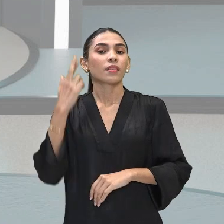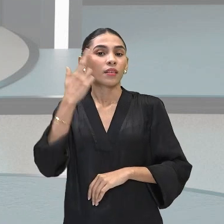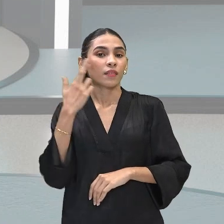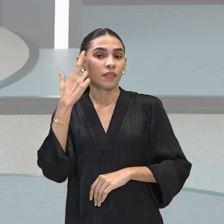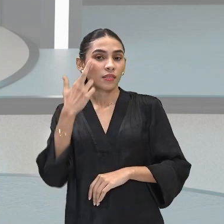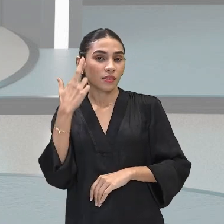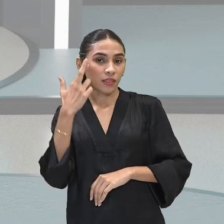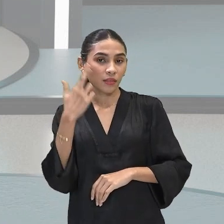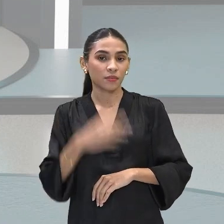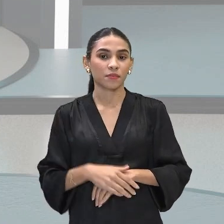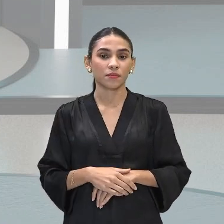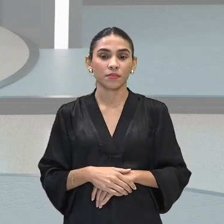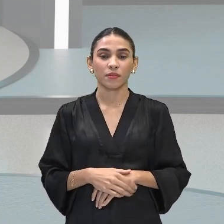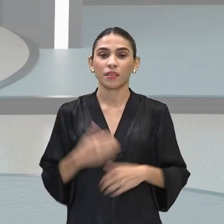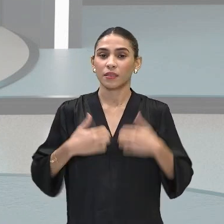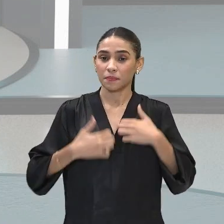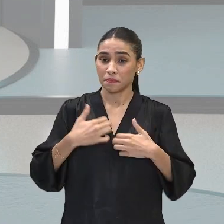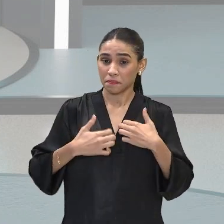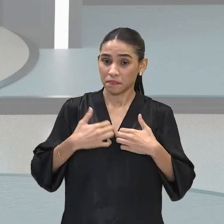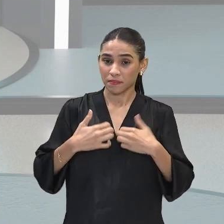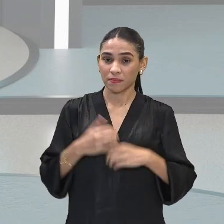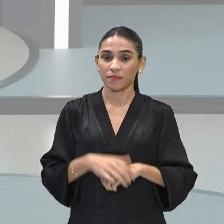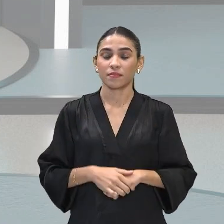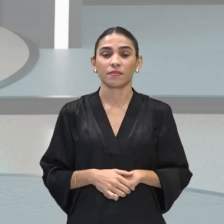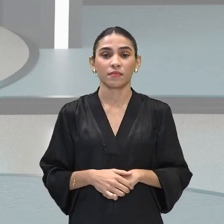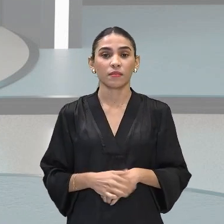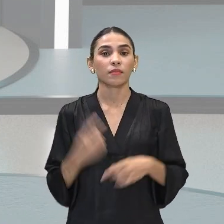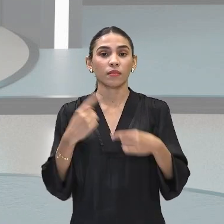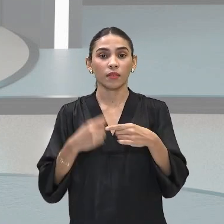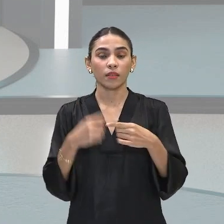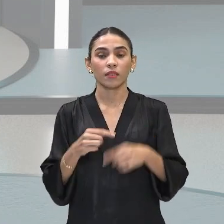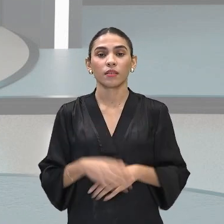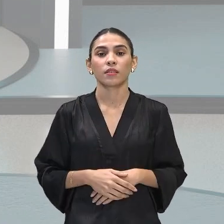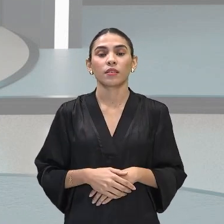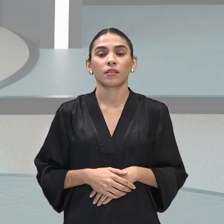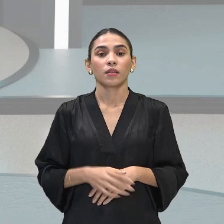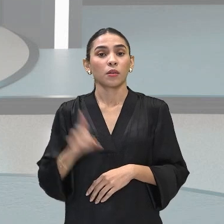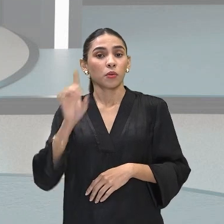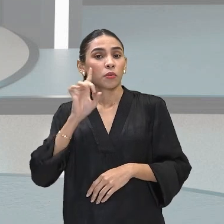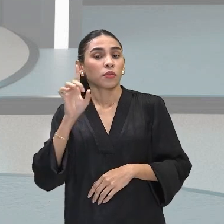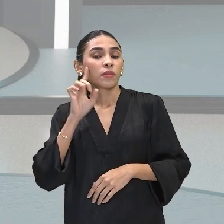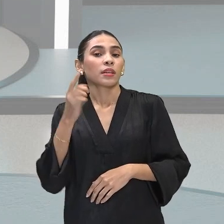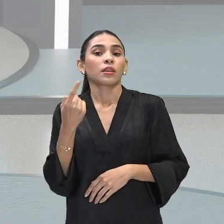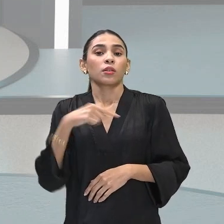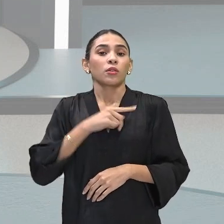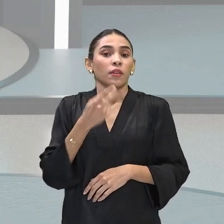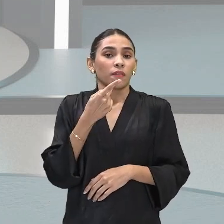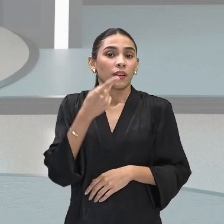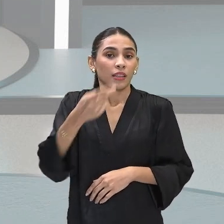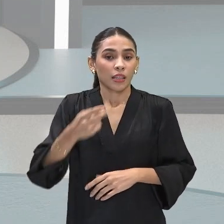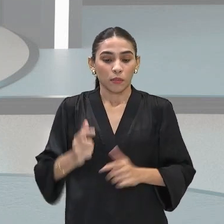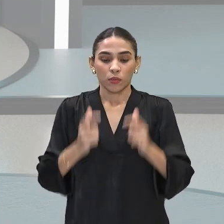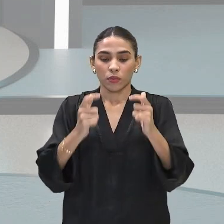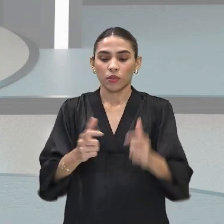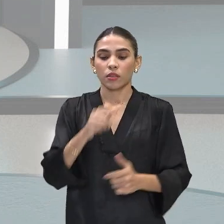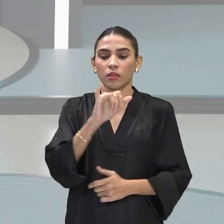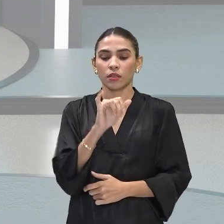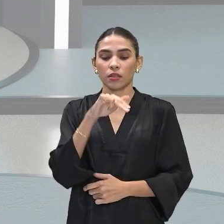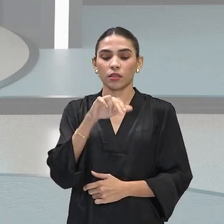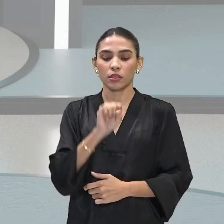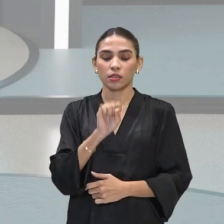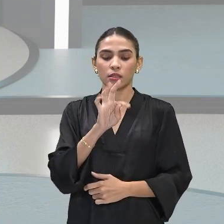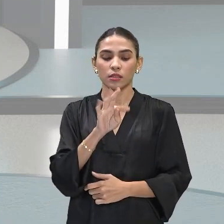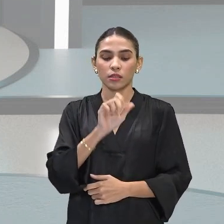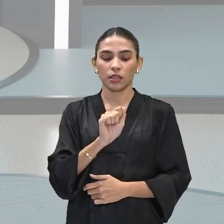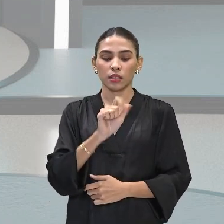reflexões, incomodações, porque cada vez que falamos dessa instalação, falamos da